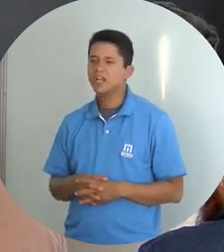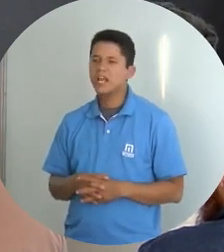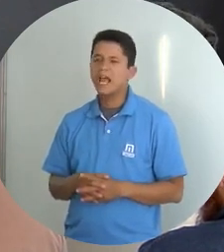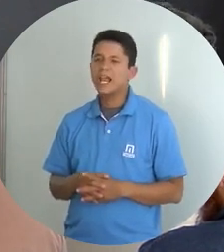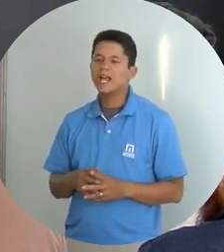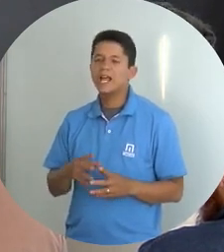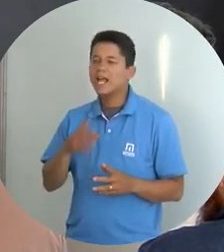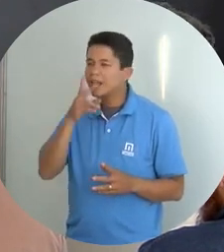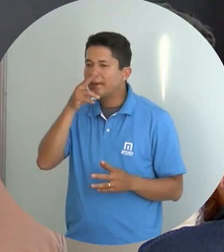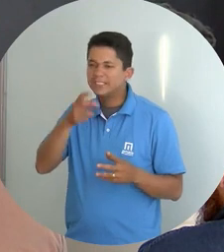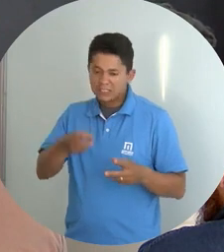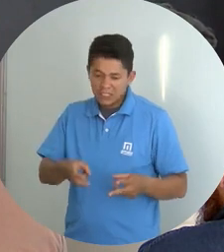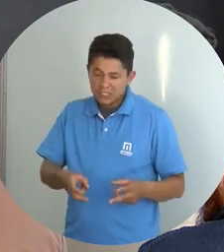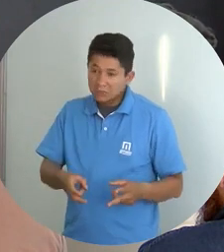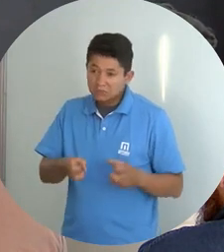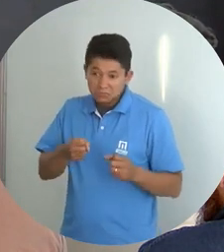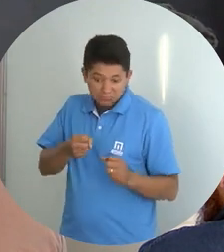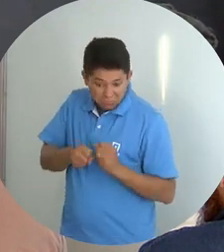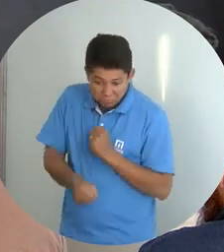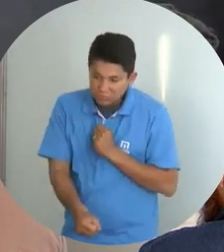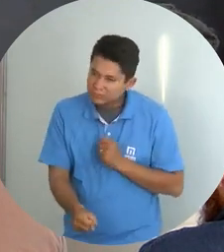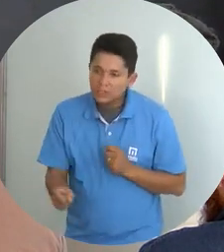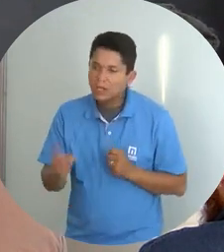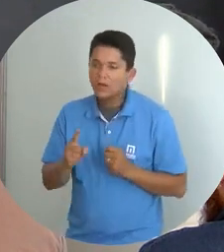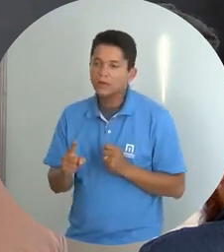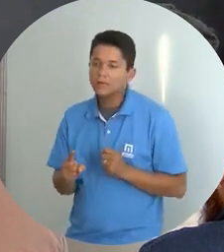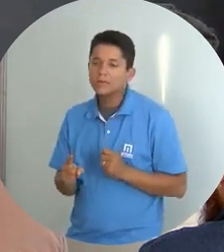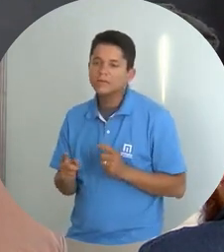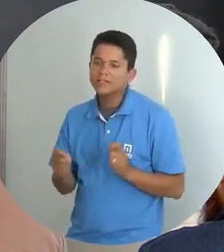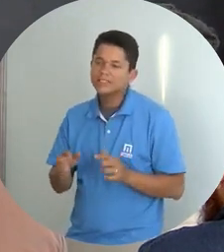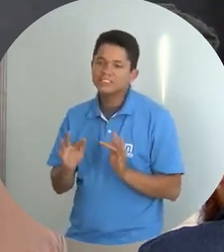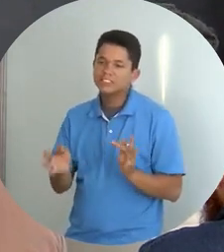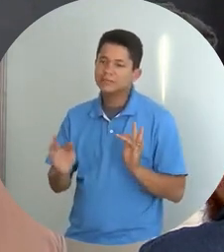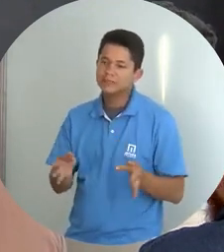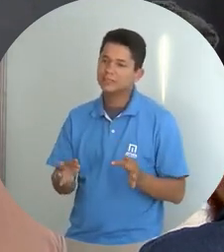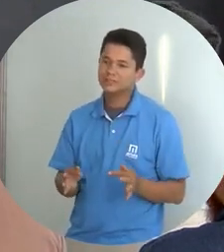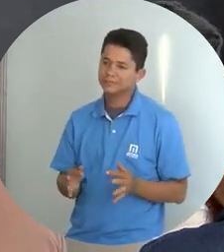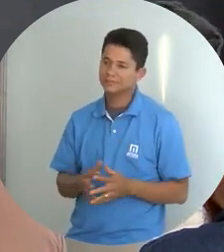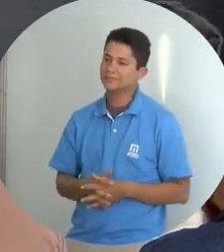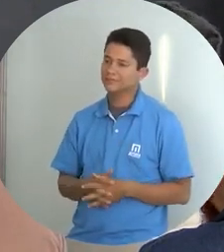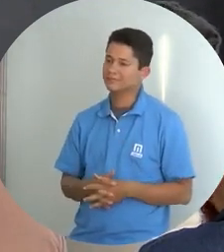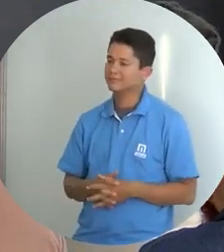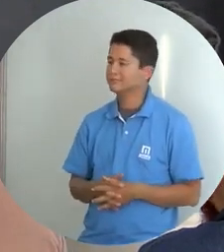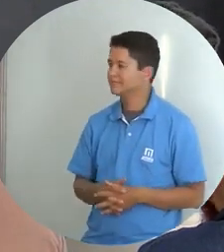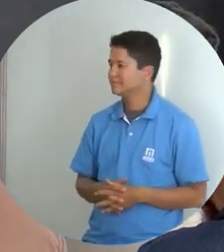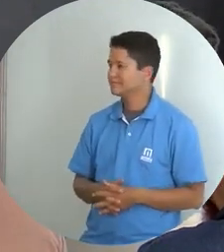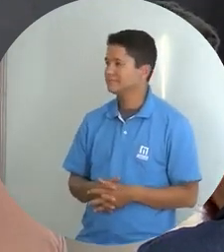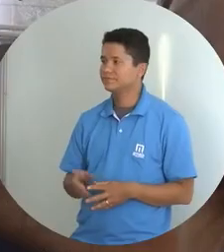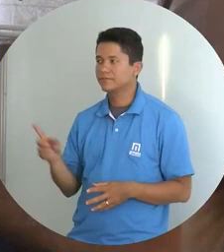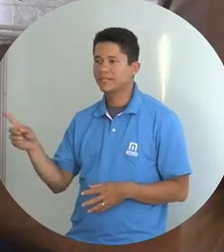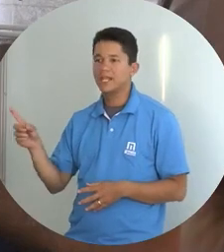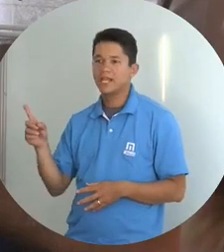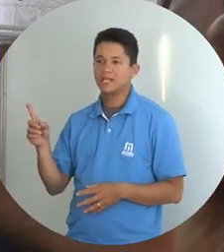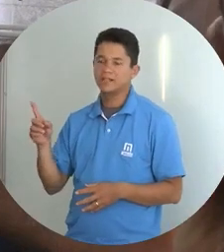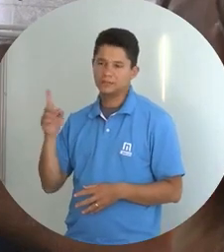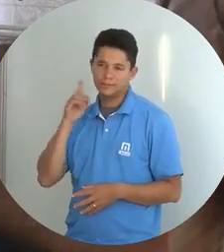agressiva quanto uma perfuração maior, a gente consegue fazer essas ancoragens de forma muito simples. No caso do Laoba, lá do Minas